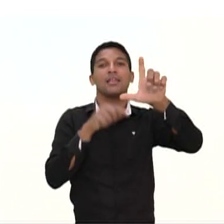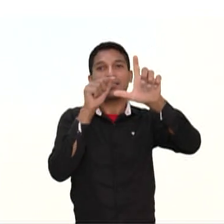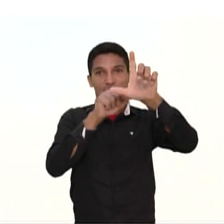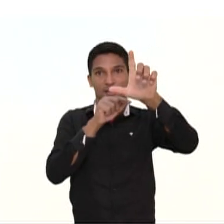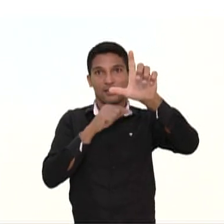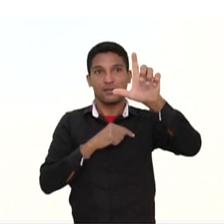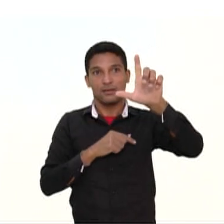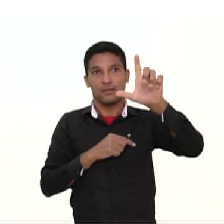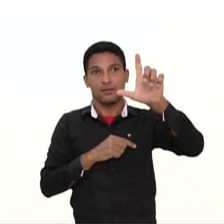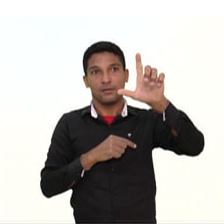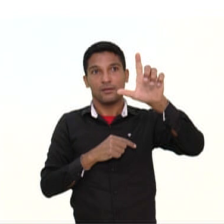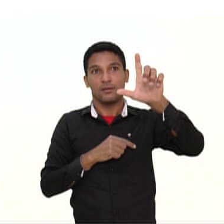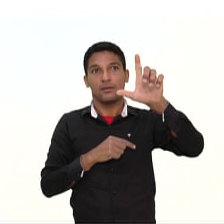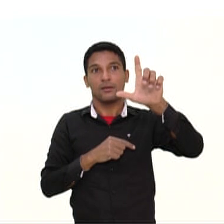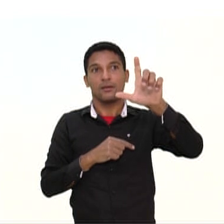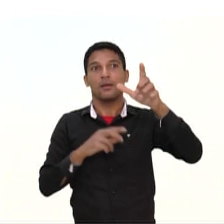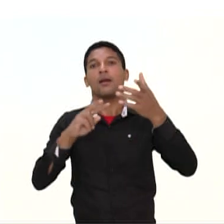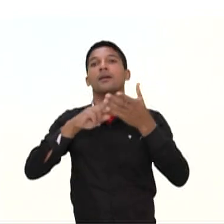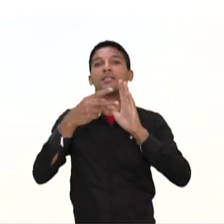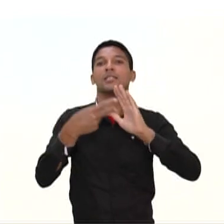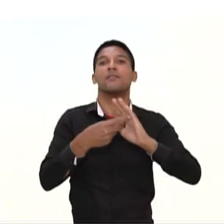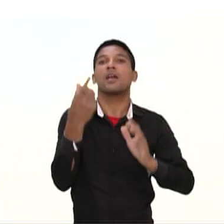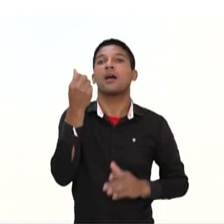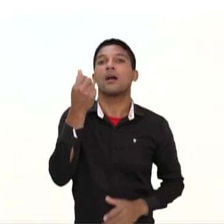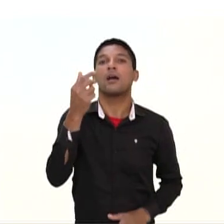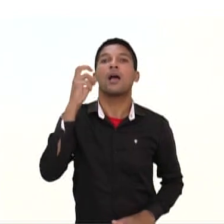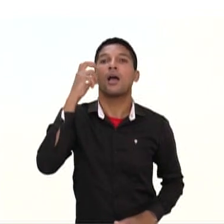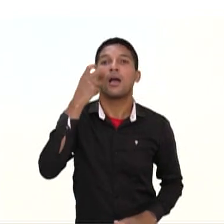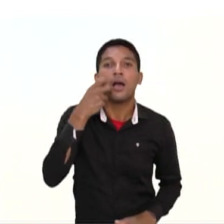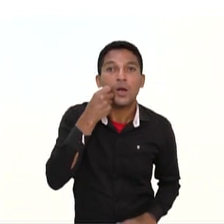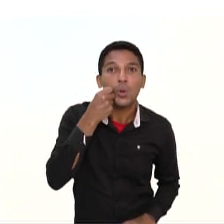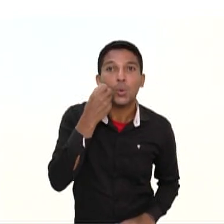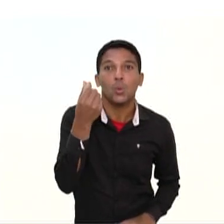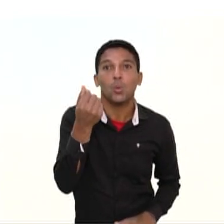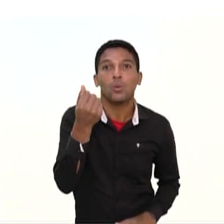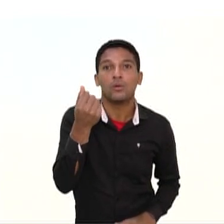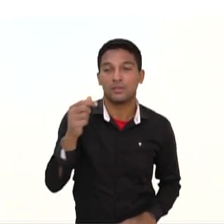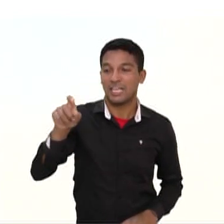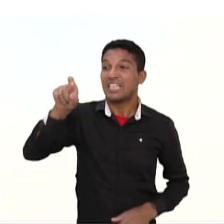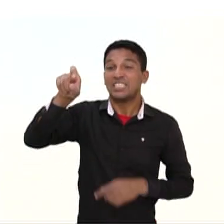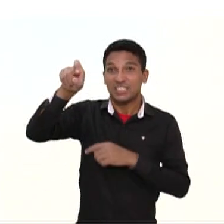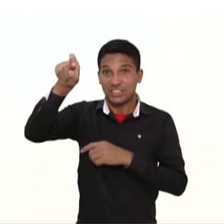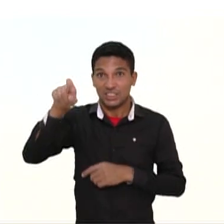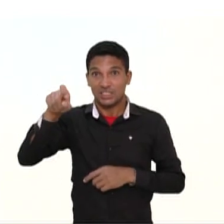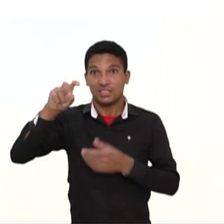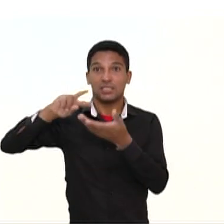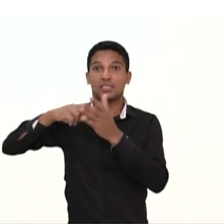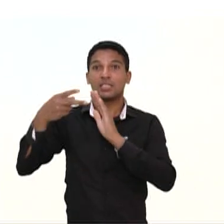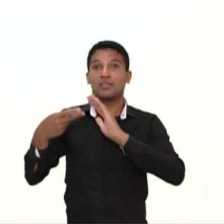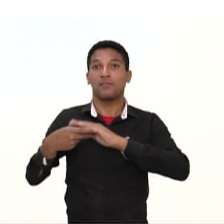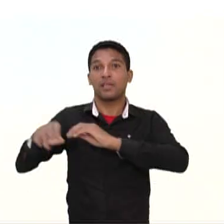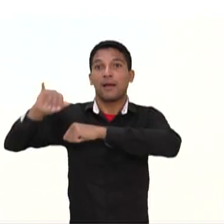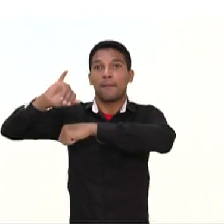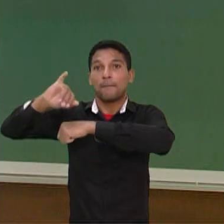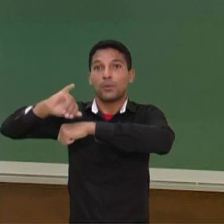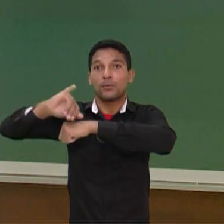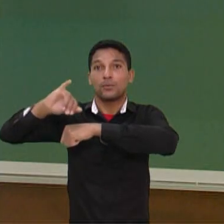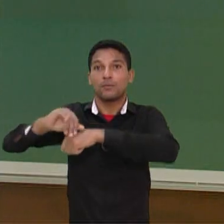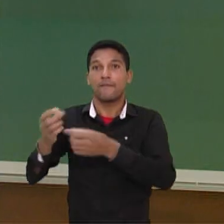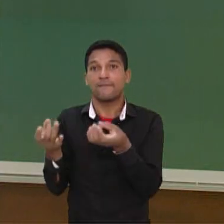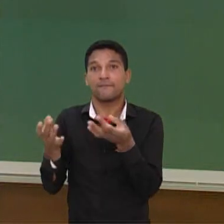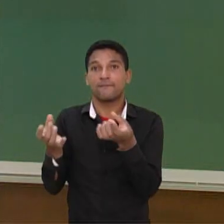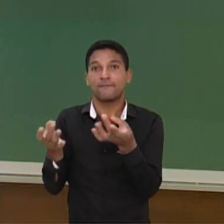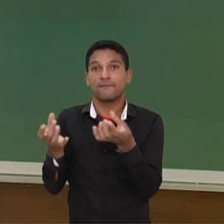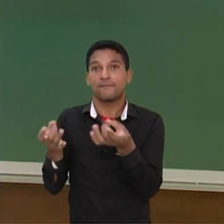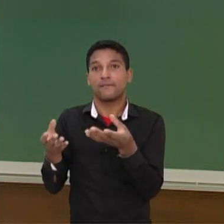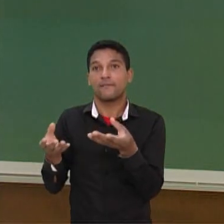que está na minha função quadrática, é o lucro, e o X é a quantidade de produtos vendidos, ok? Então, nessa leitura inicial, a